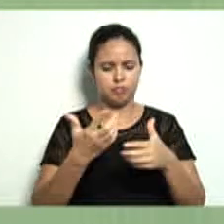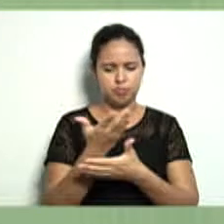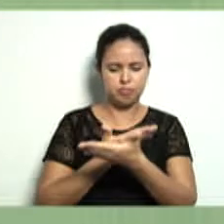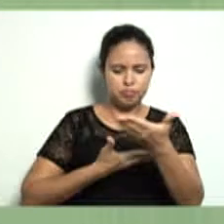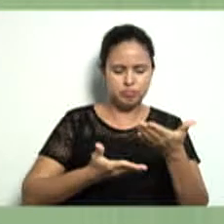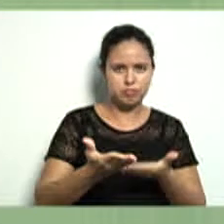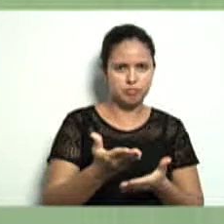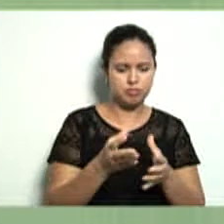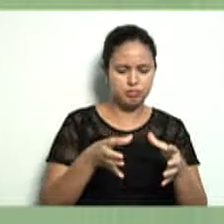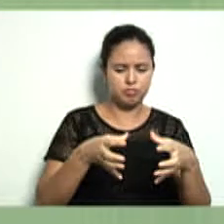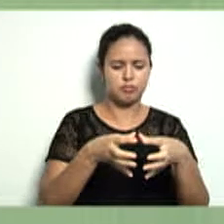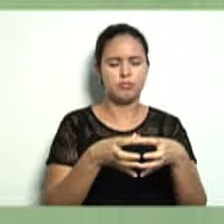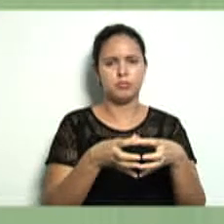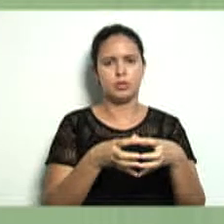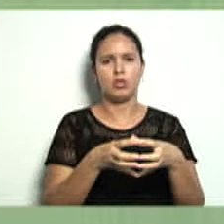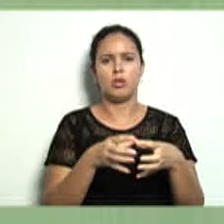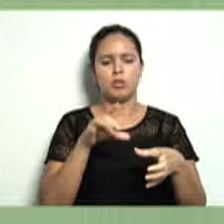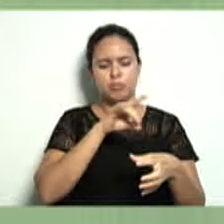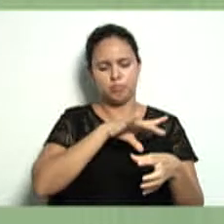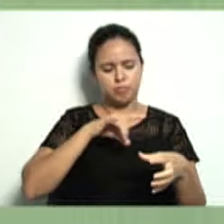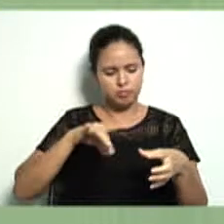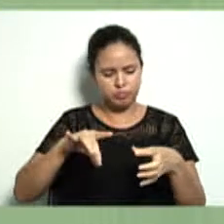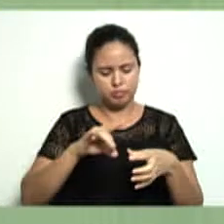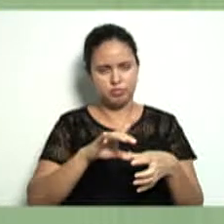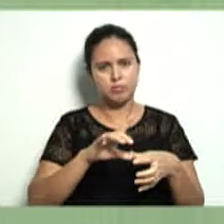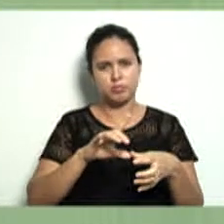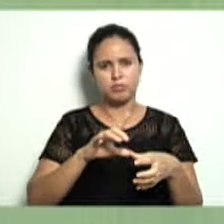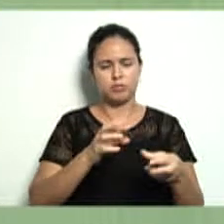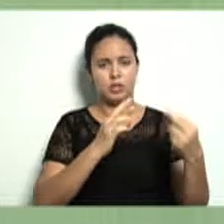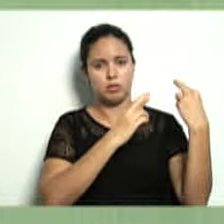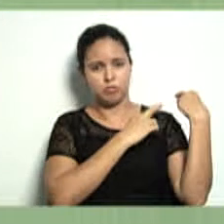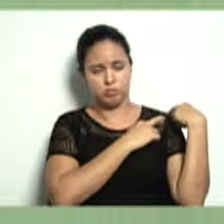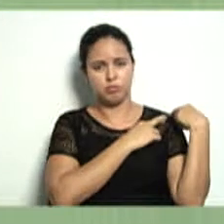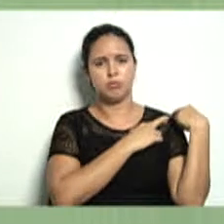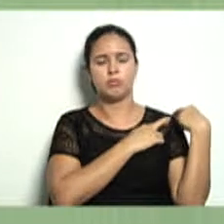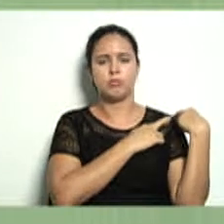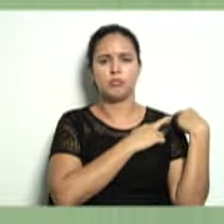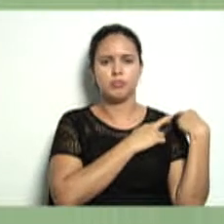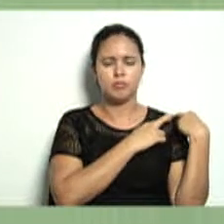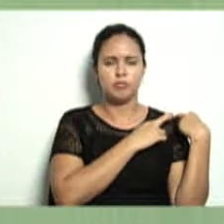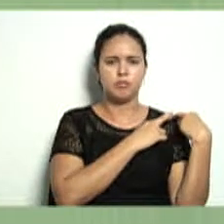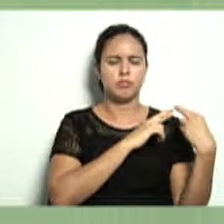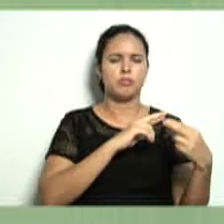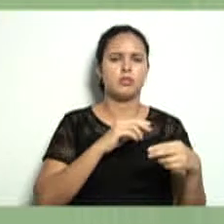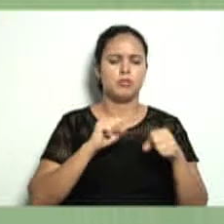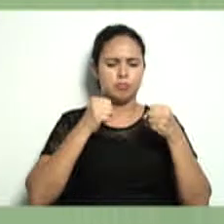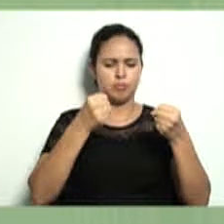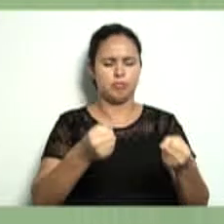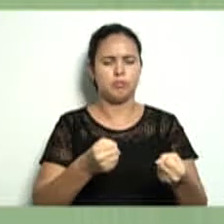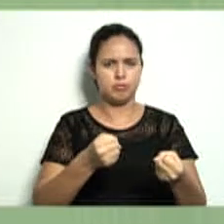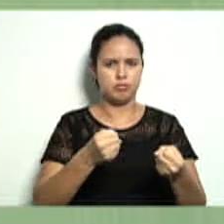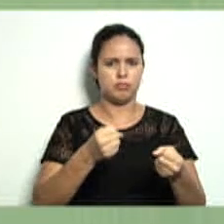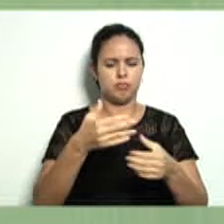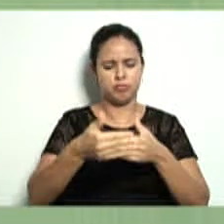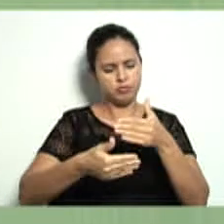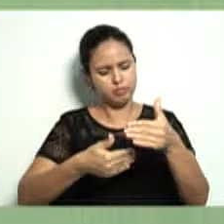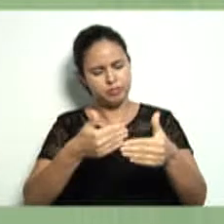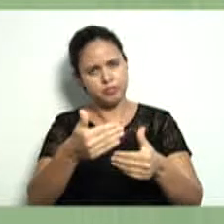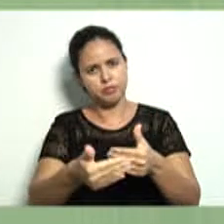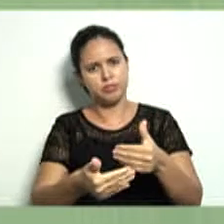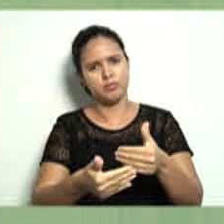participativo, é em equipe, todos se sentem responsáveis pelo resultado e se engajam no processo